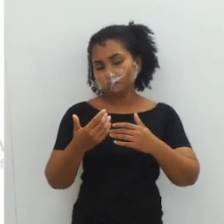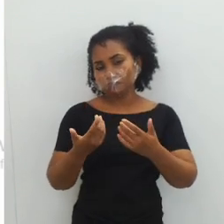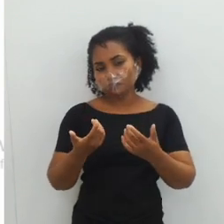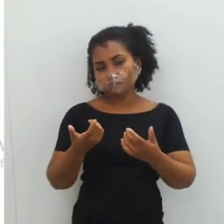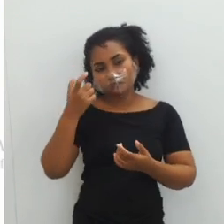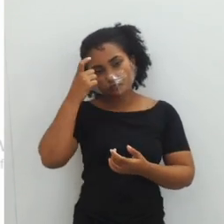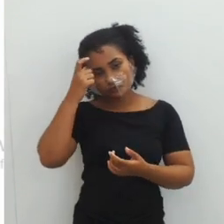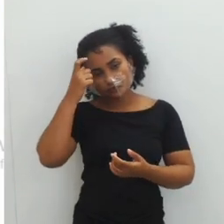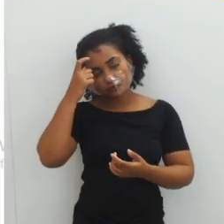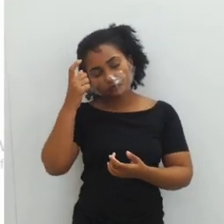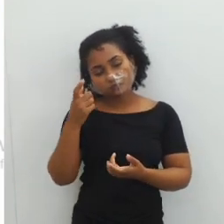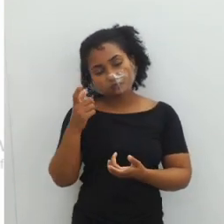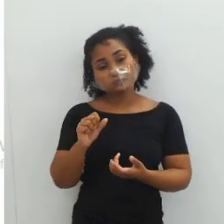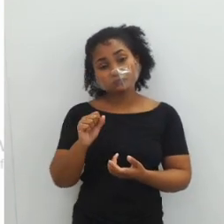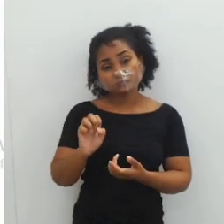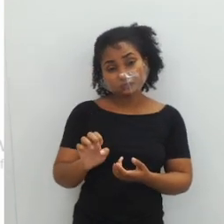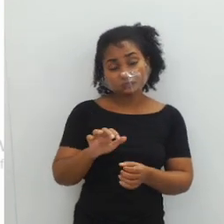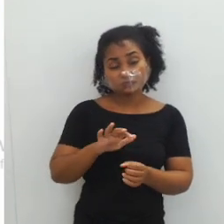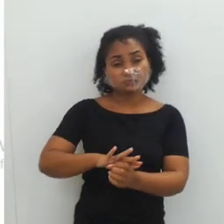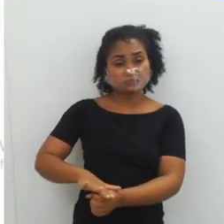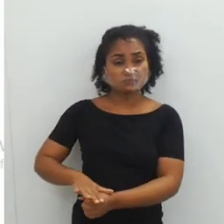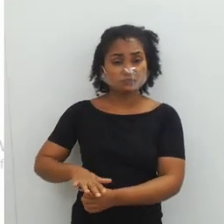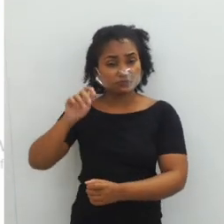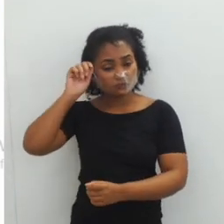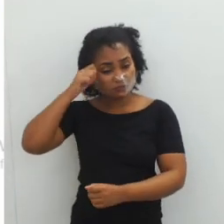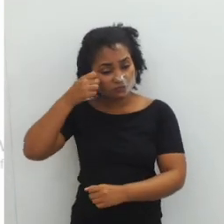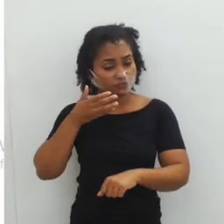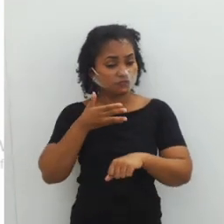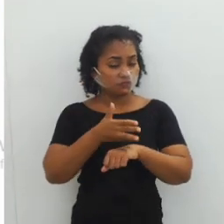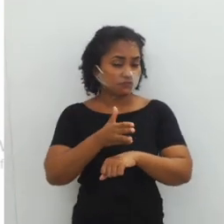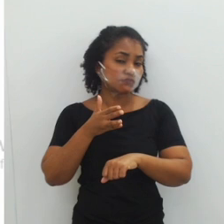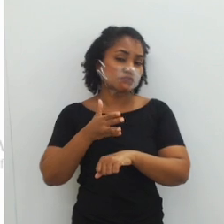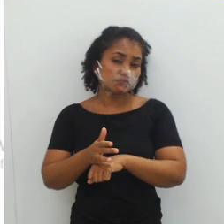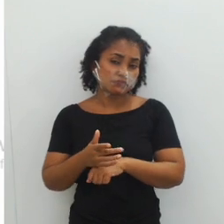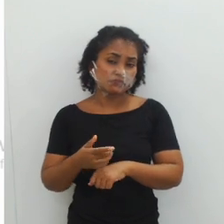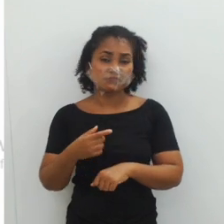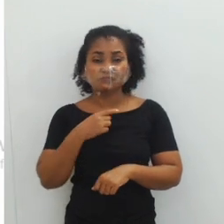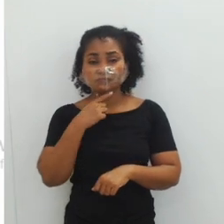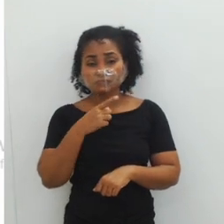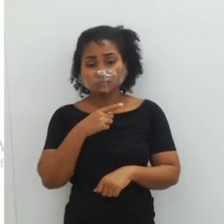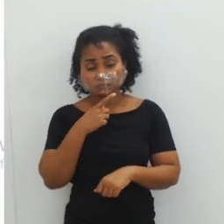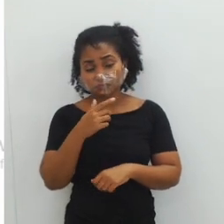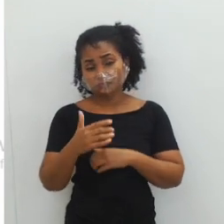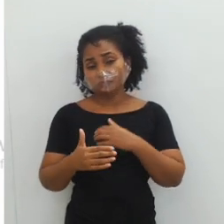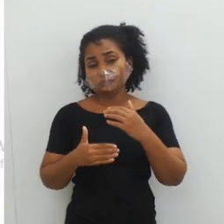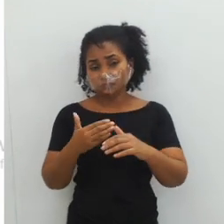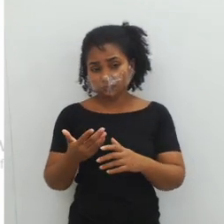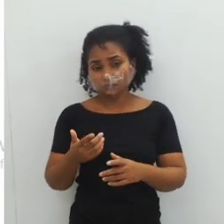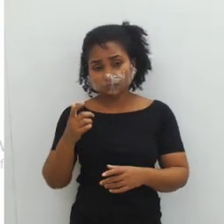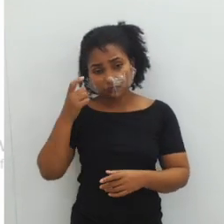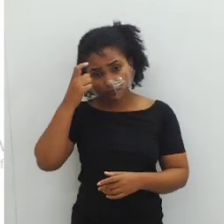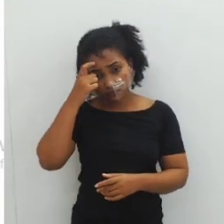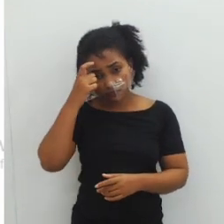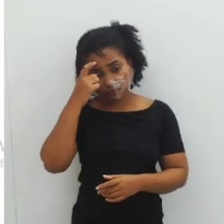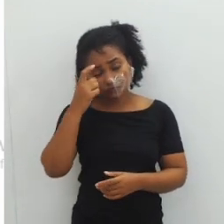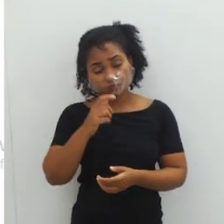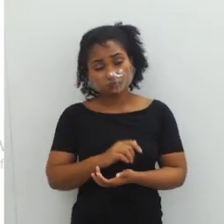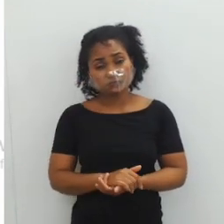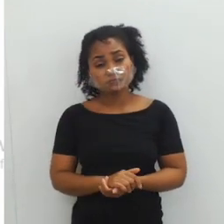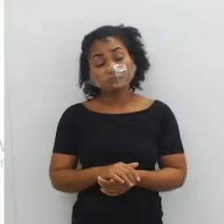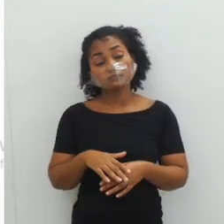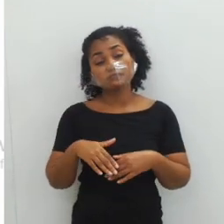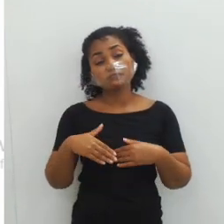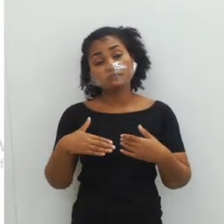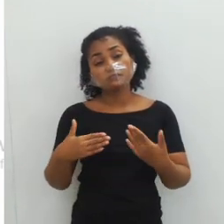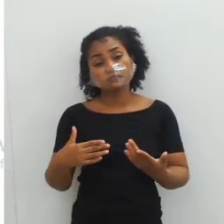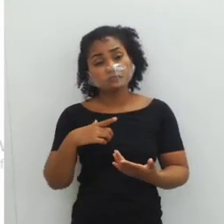capacidades intelectuais. Se a gente afasta o negro do acesso à educação, eu não tenho como desenvolver as capacidades intelectuais. Logo,